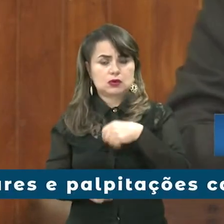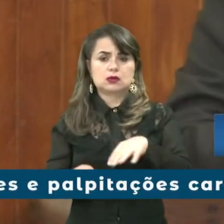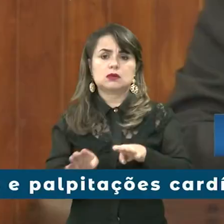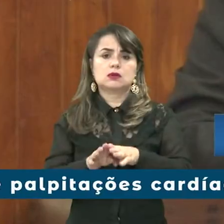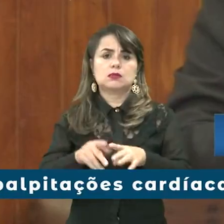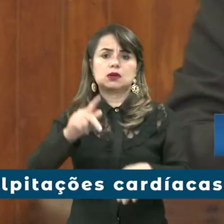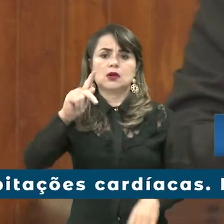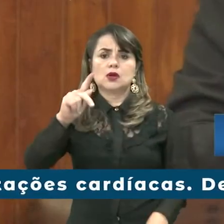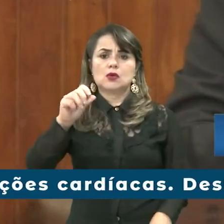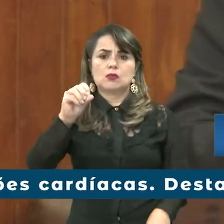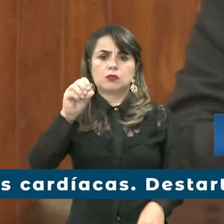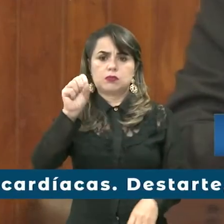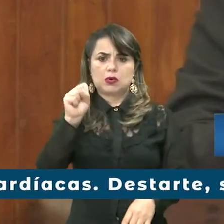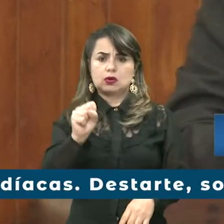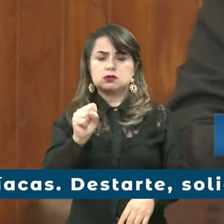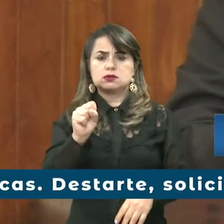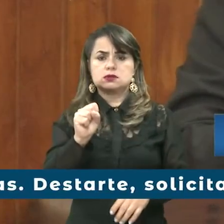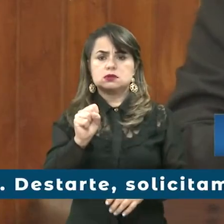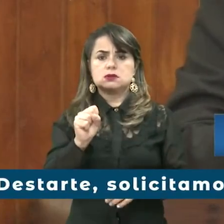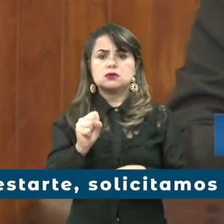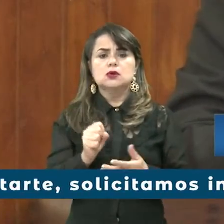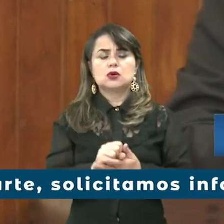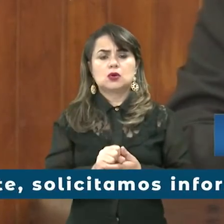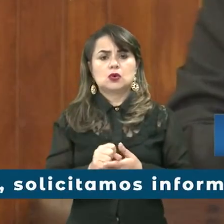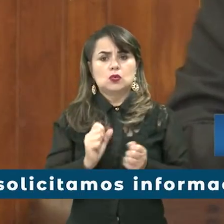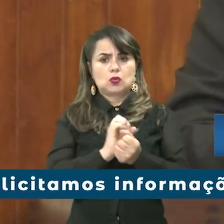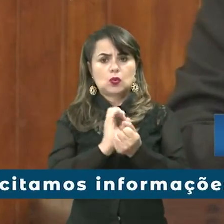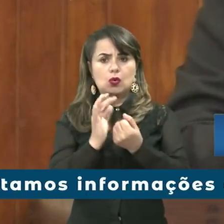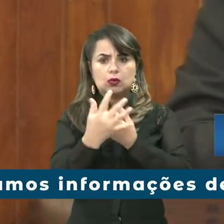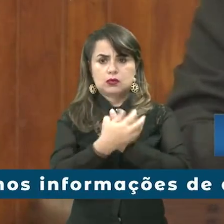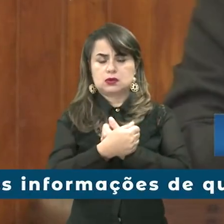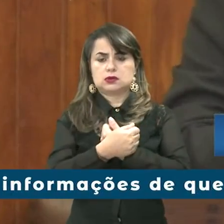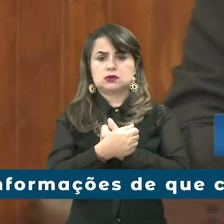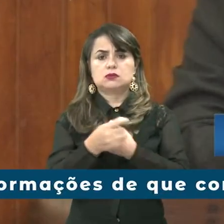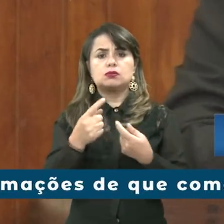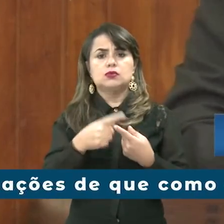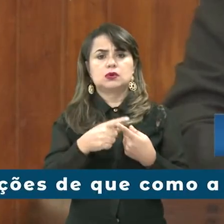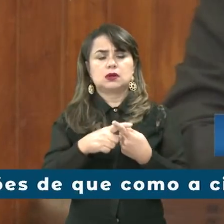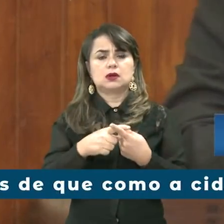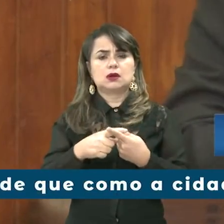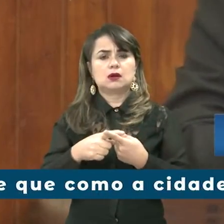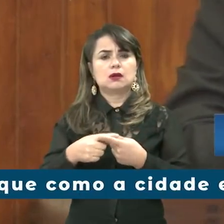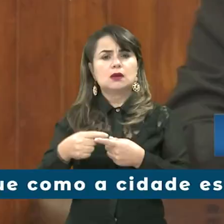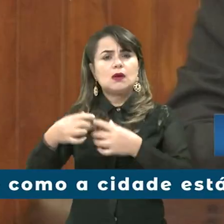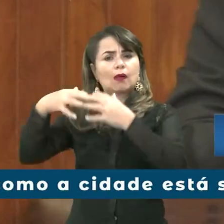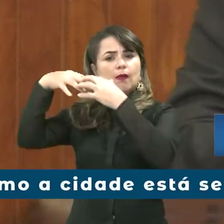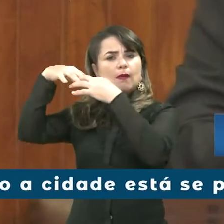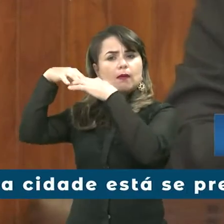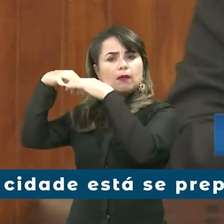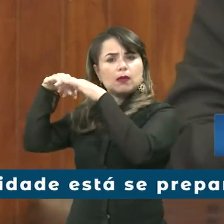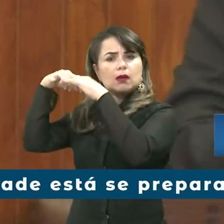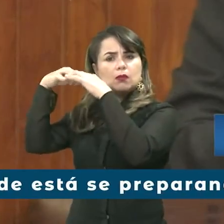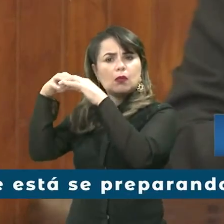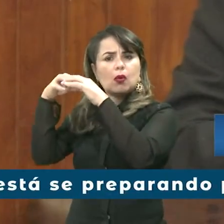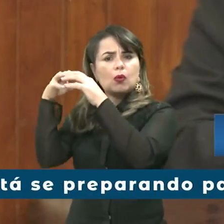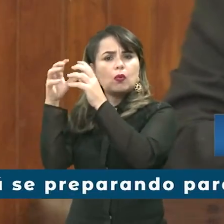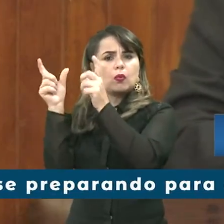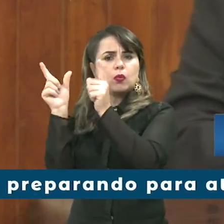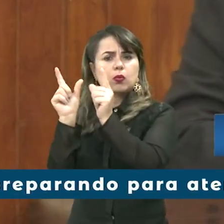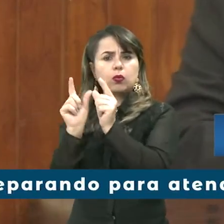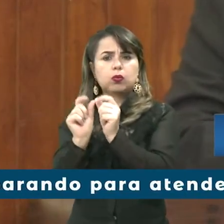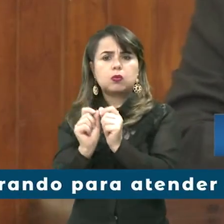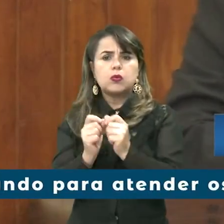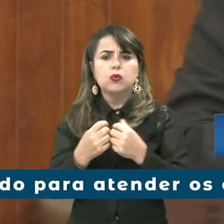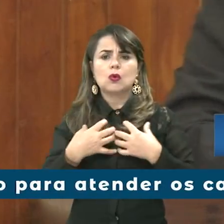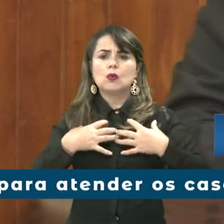dentre essas sequelas, nós podemos citar aqui perda de memória, falta de equilíbrio, problemas respiratórios,